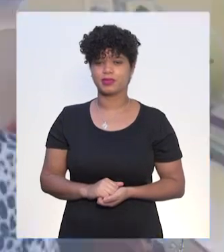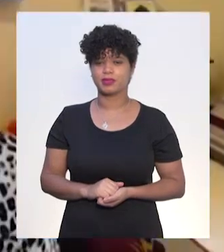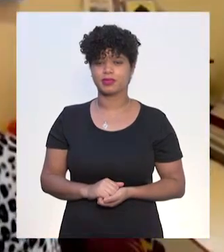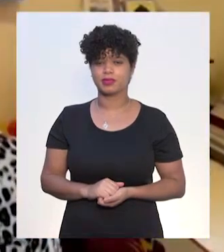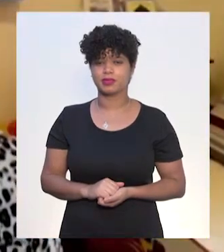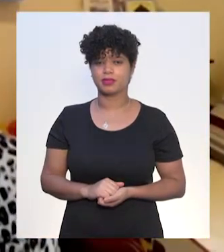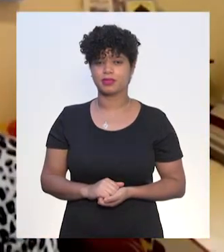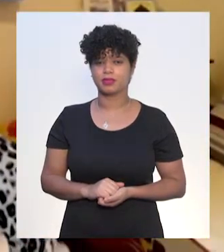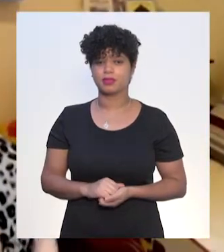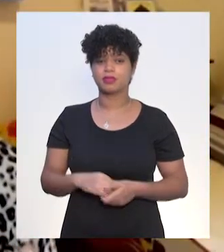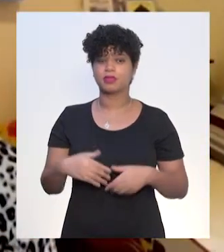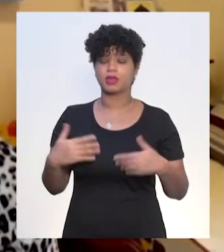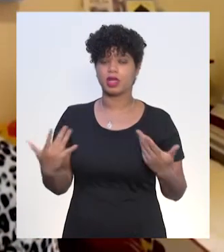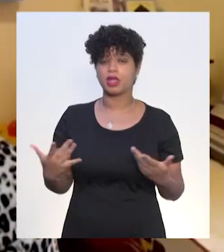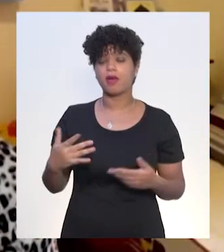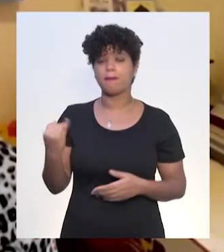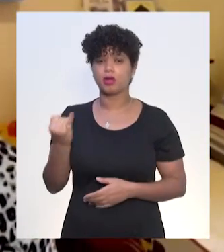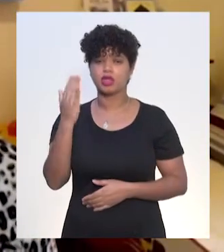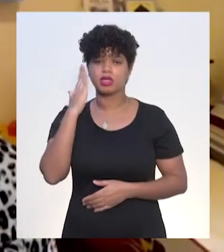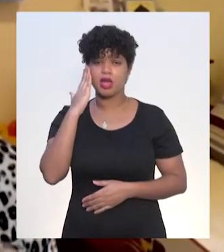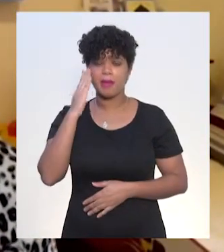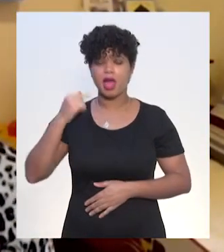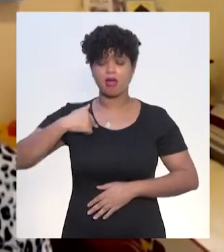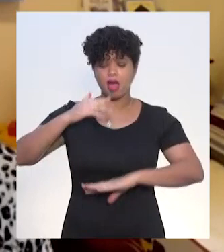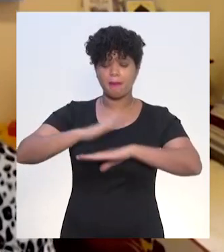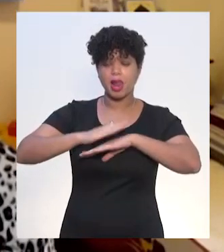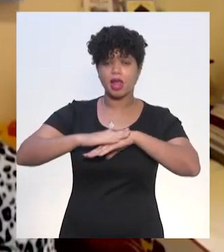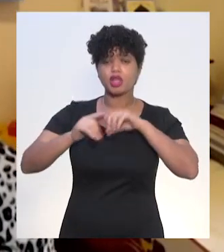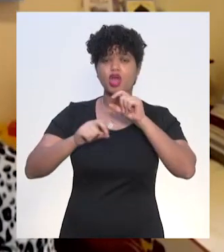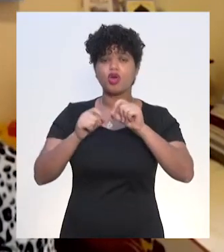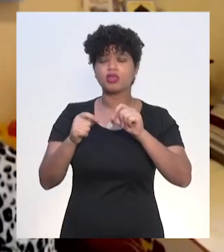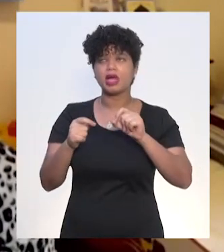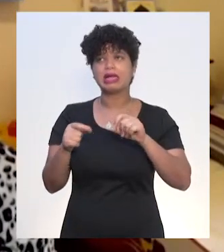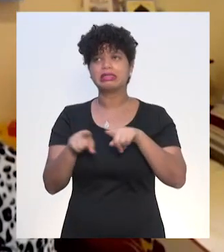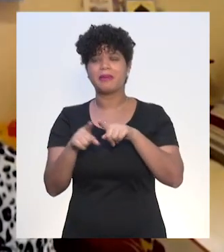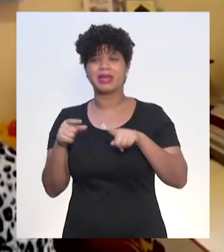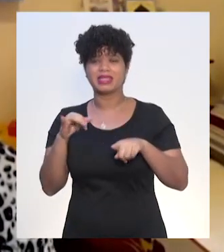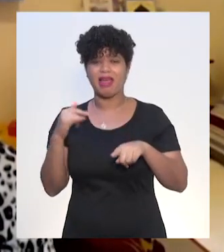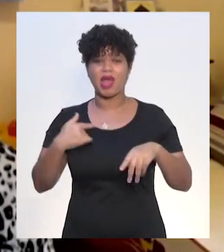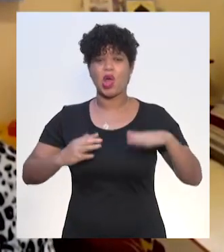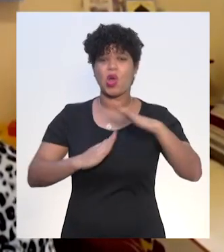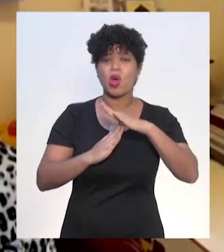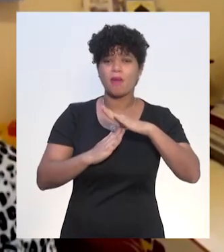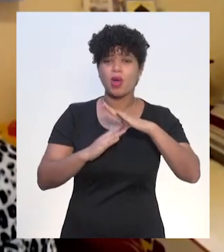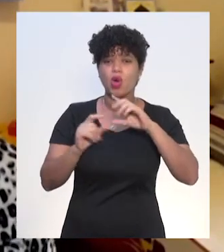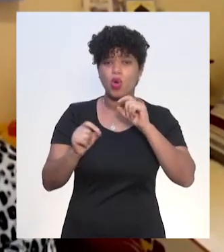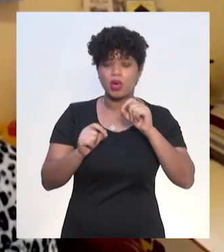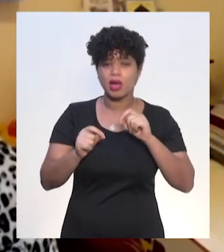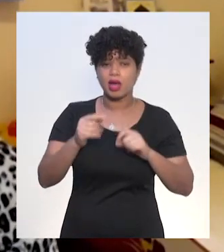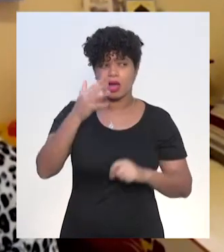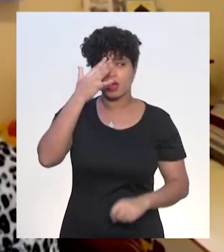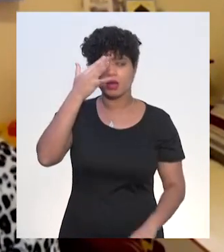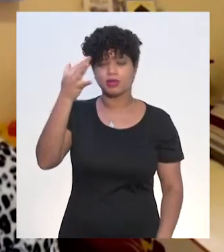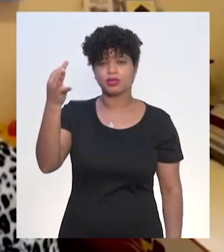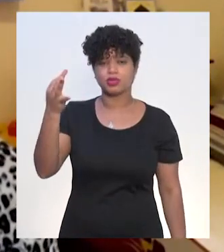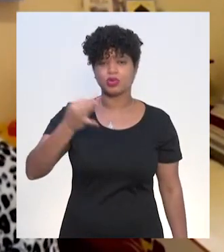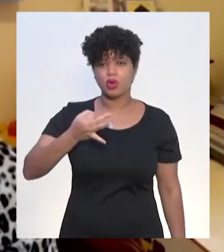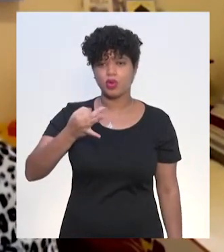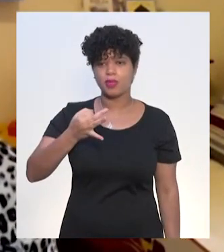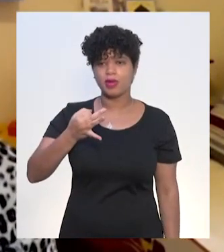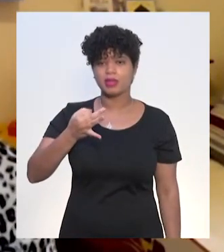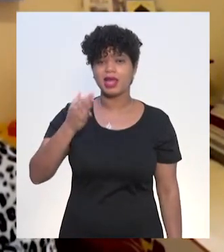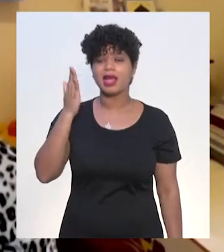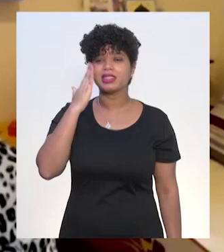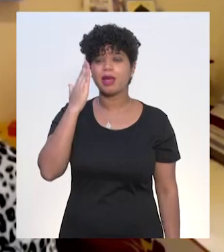é exatamente conhece tem as minhas habilidades conhecer as minhas limitações né compreender Quais são as